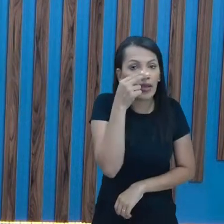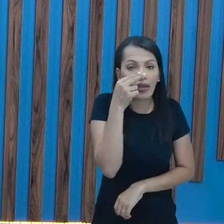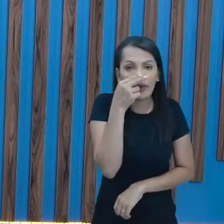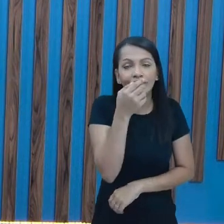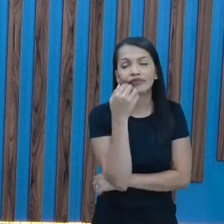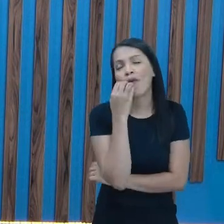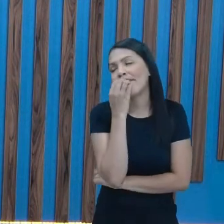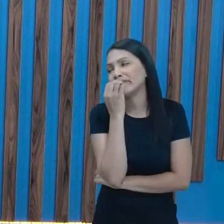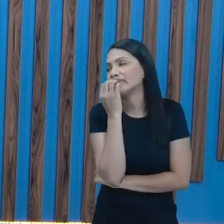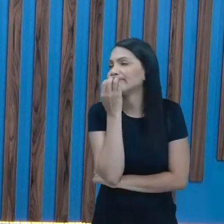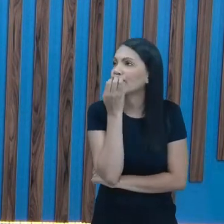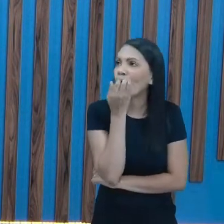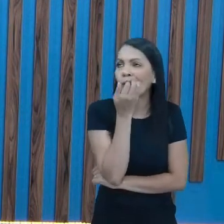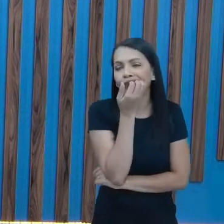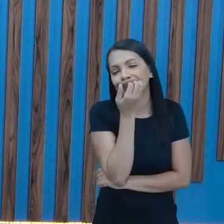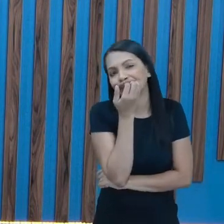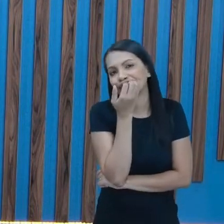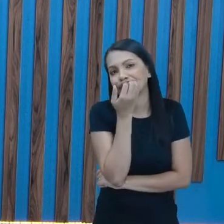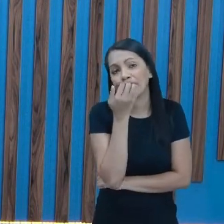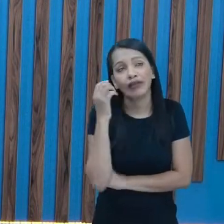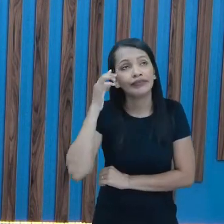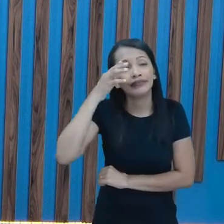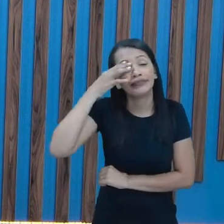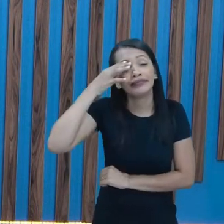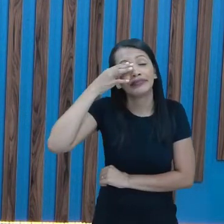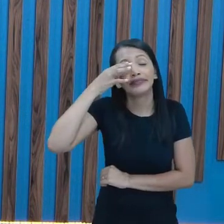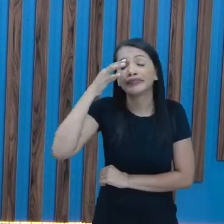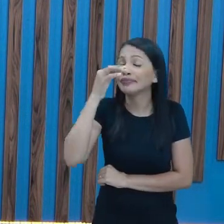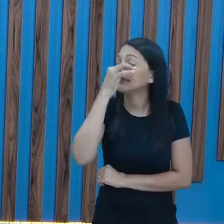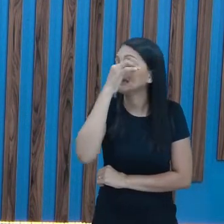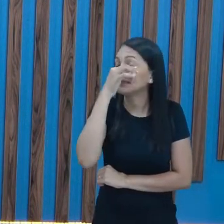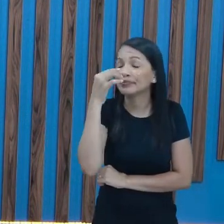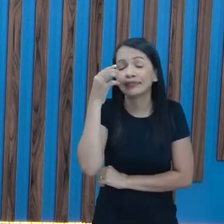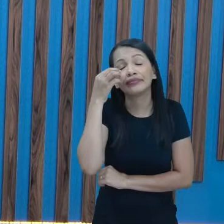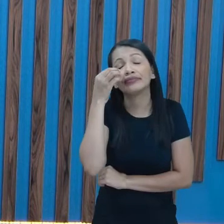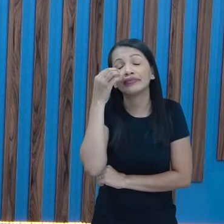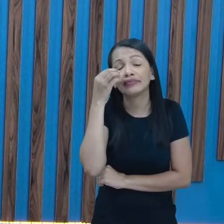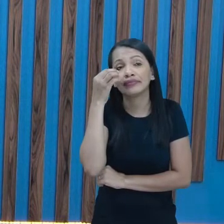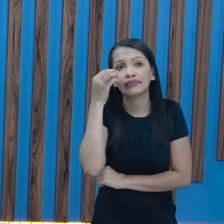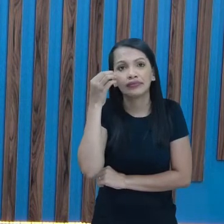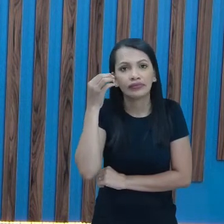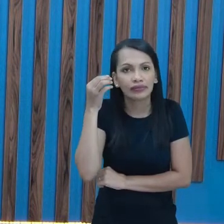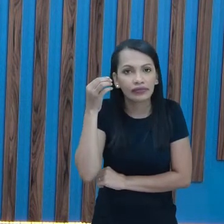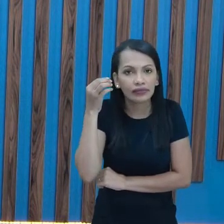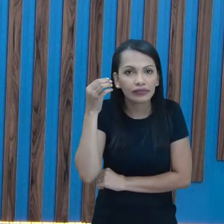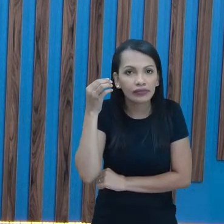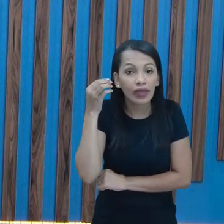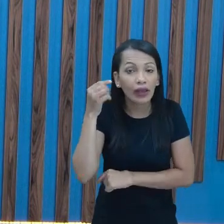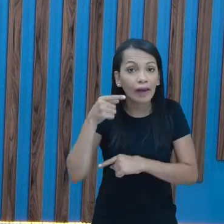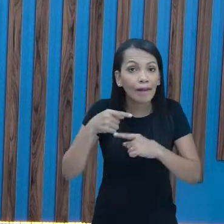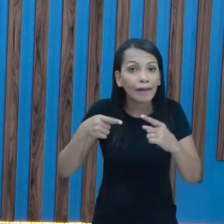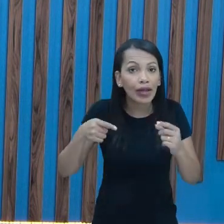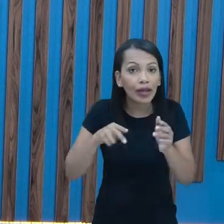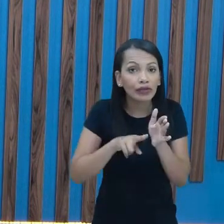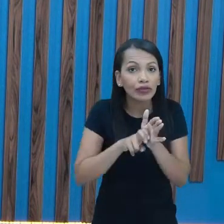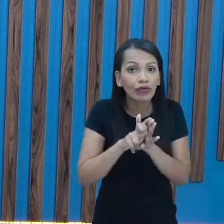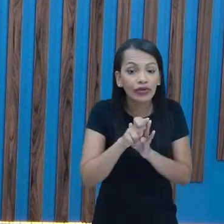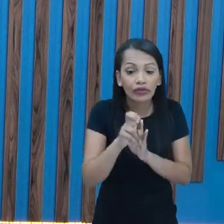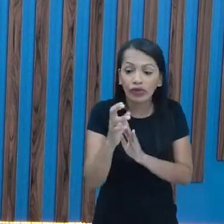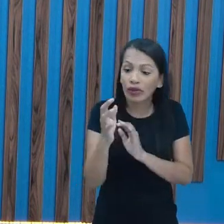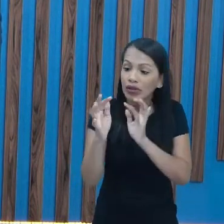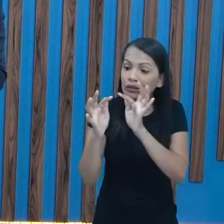você rói a unha, você coça o olho. Olha só. Aí o que acontece com quem faz isso? Acaba